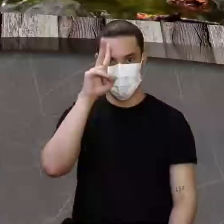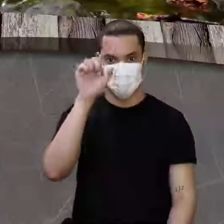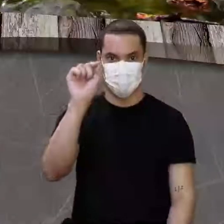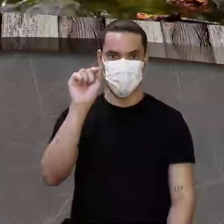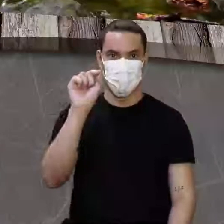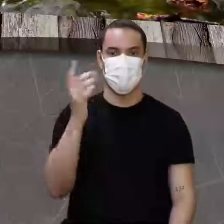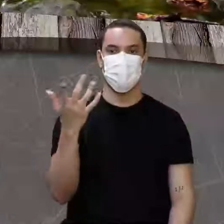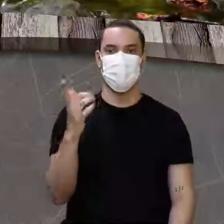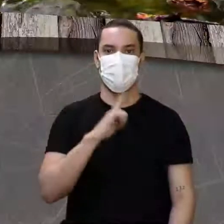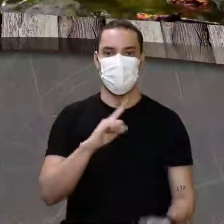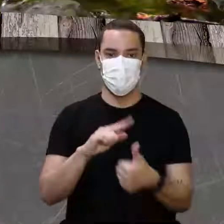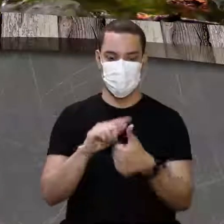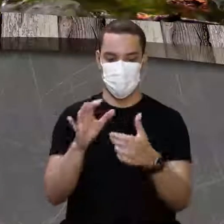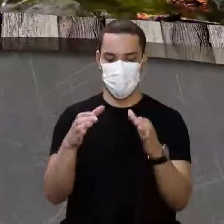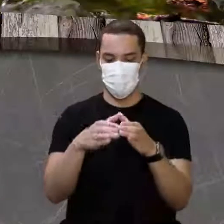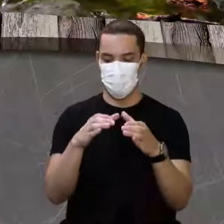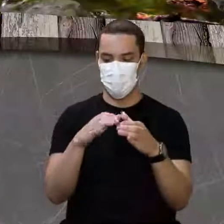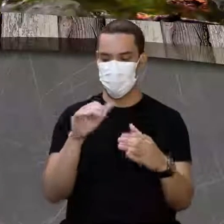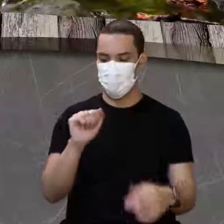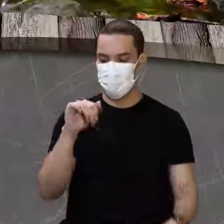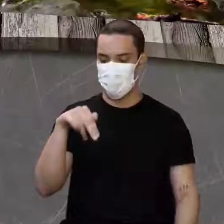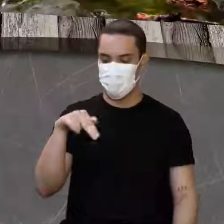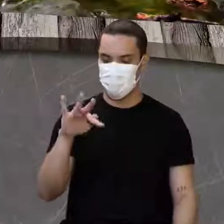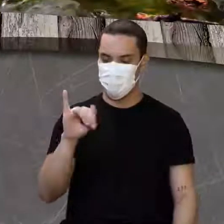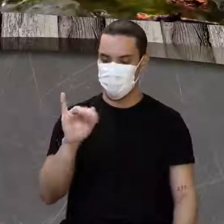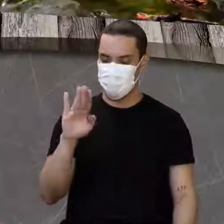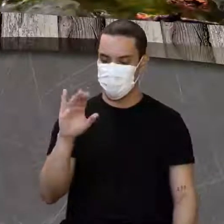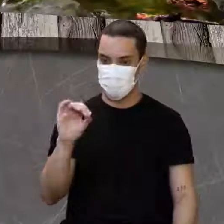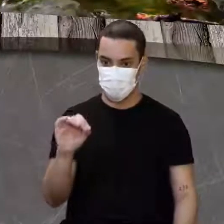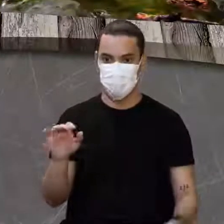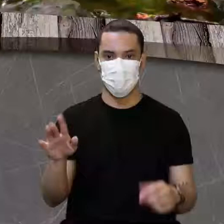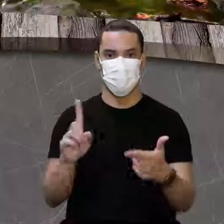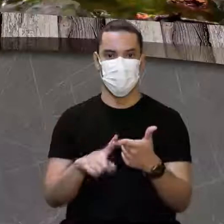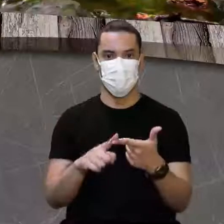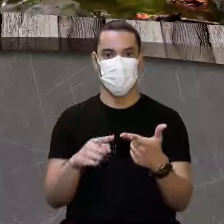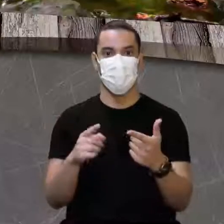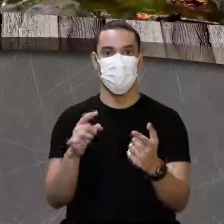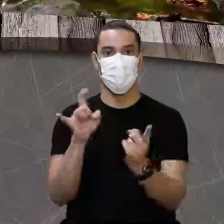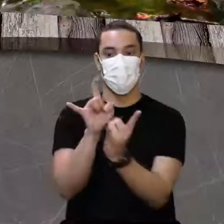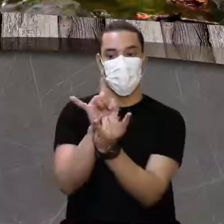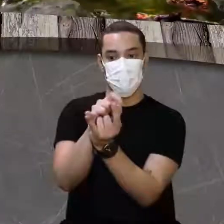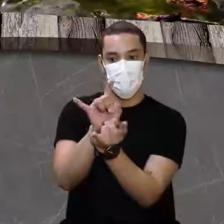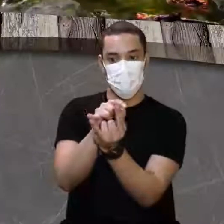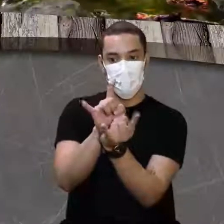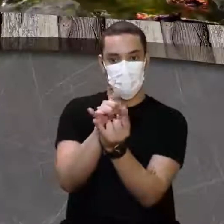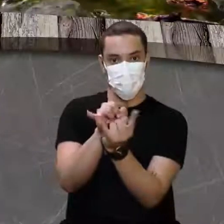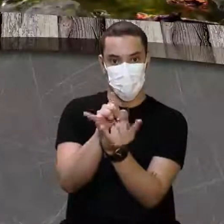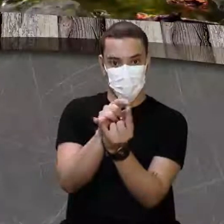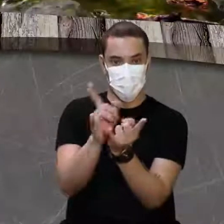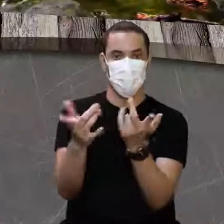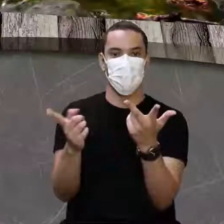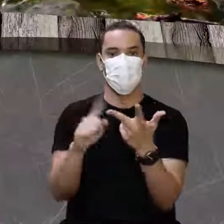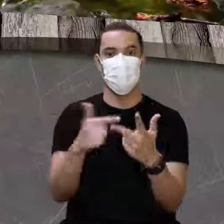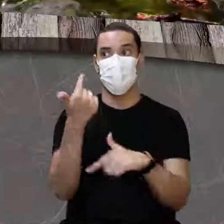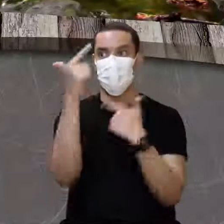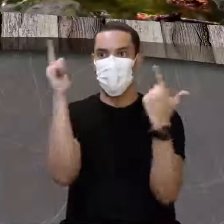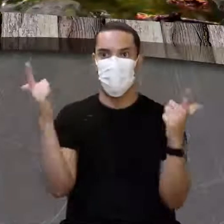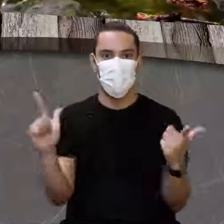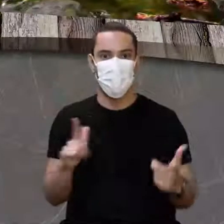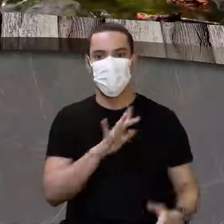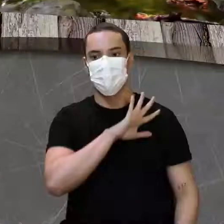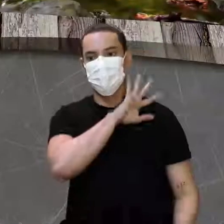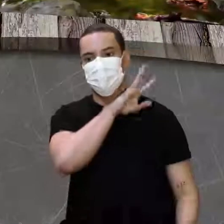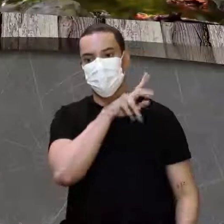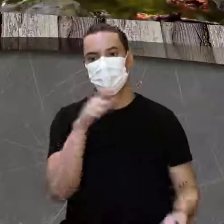dos anfíbios, né? A gente lembra também do hipopótamo, né? E outros animais que têm